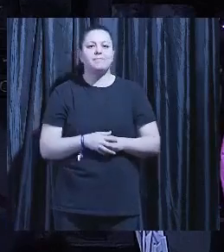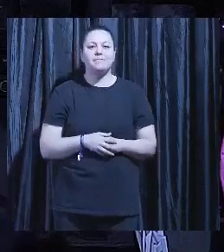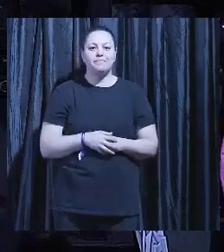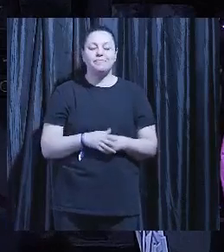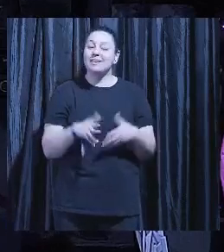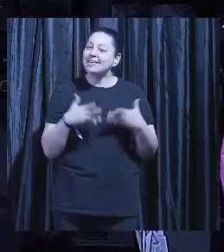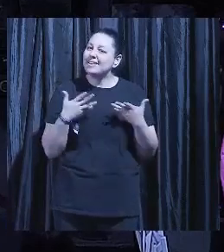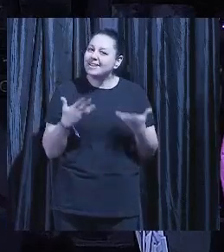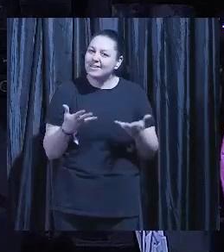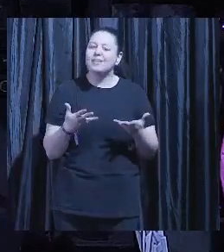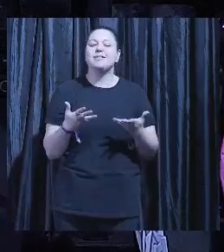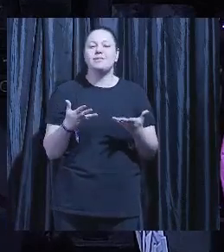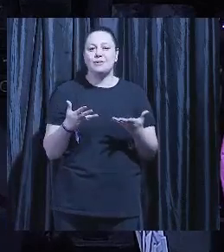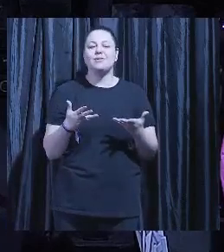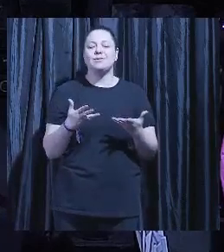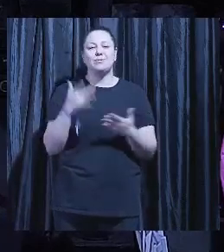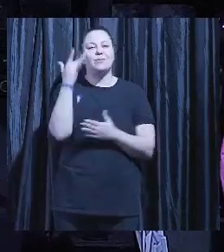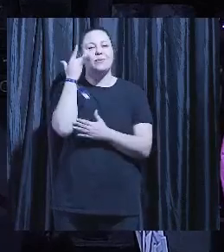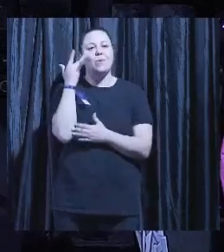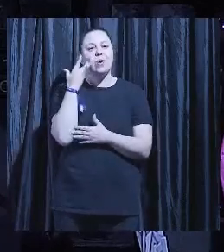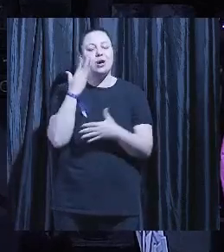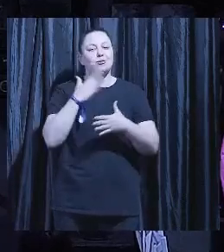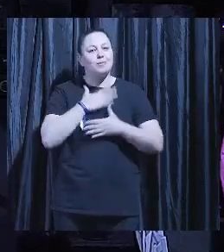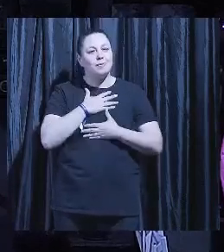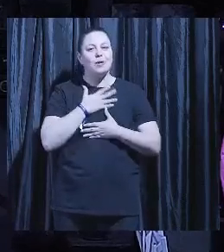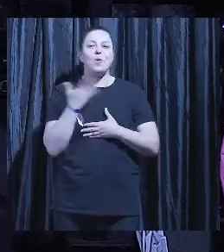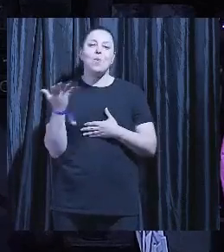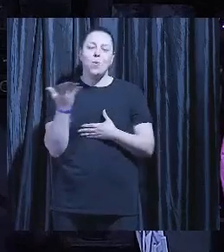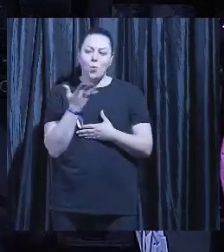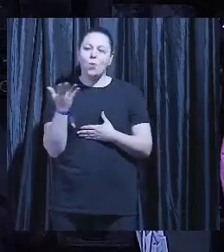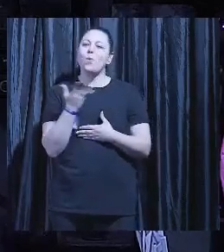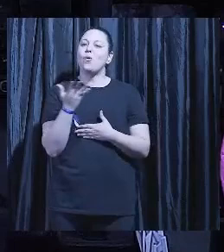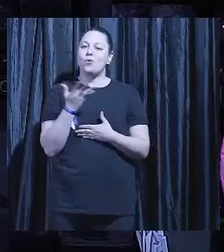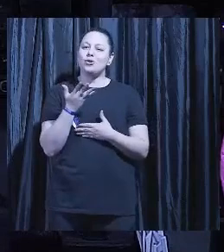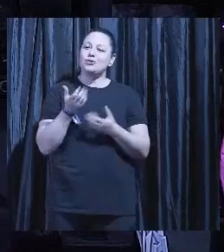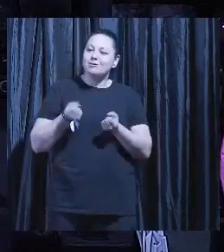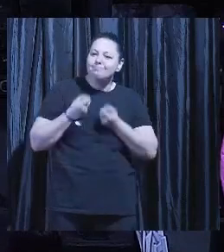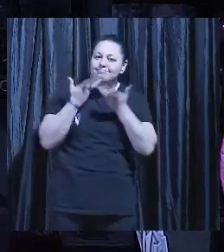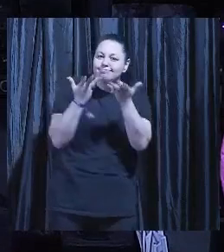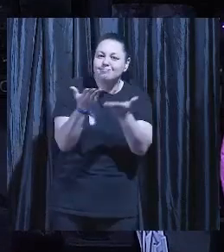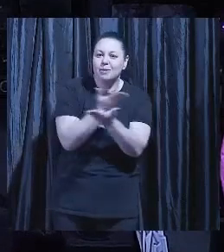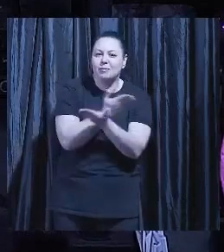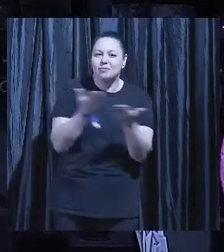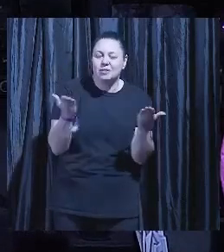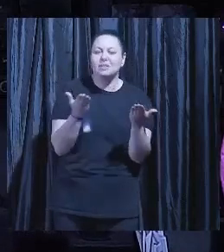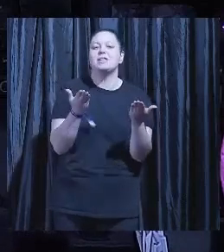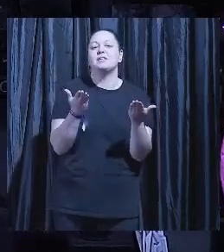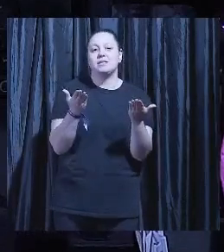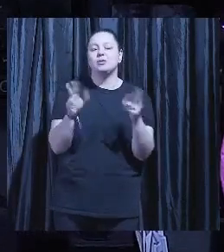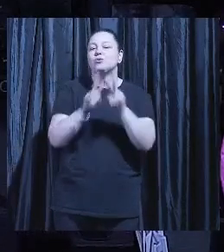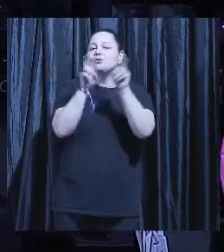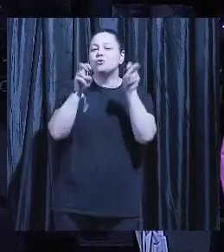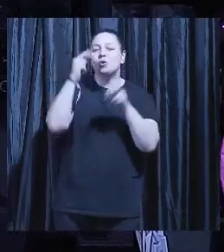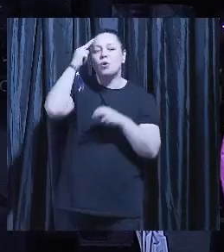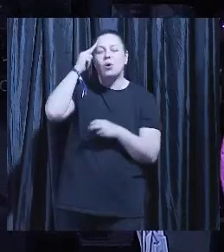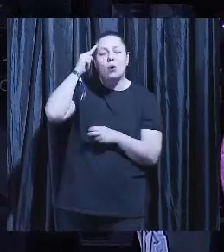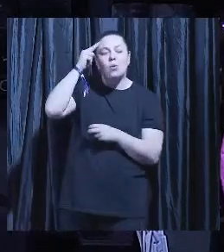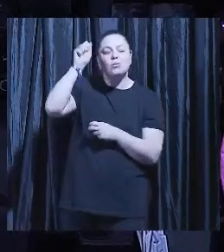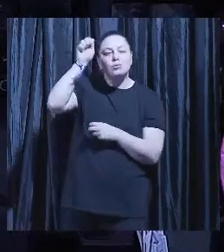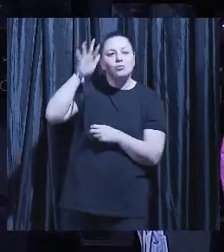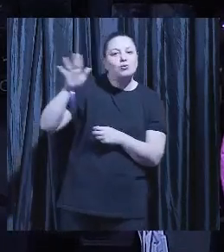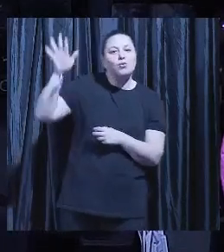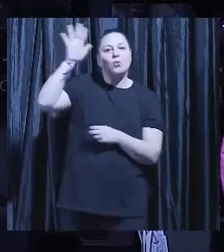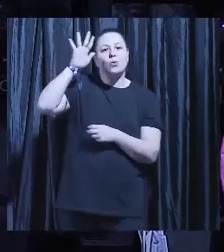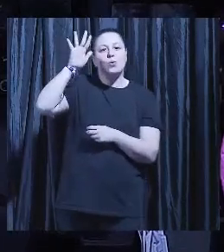é isso. Acho que a minha lição aqui hoje vem para compartilhar com vocês essa questão do sonho e